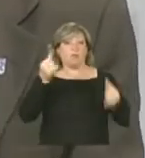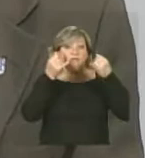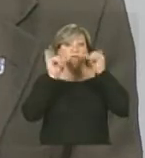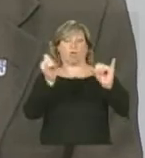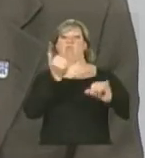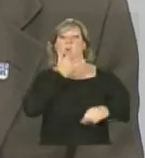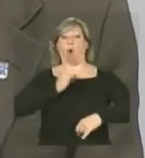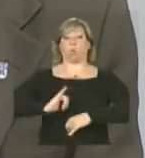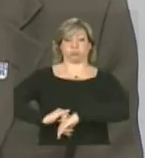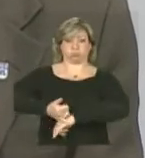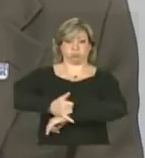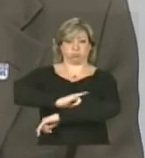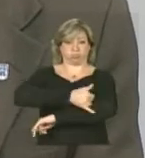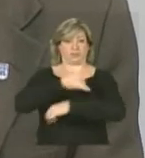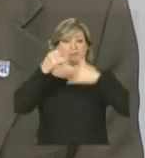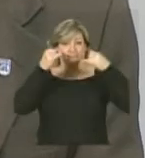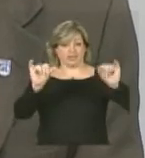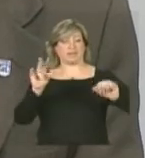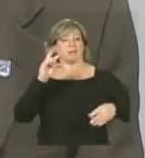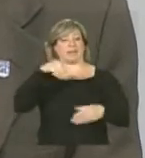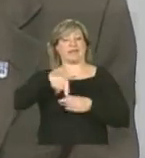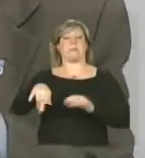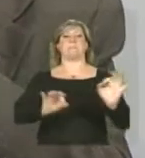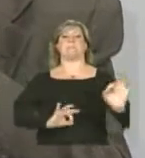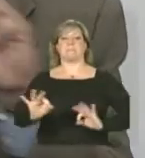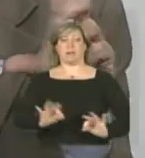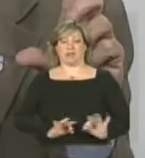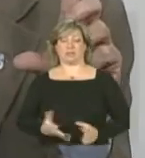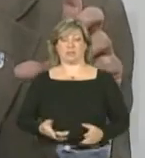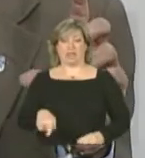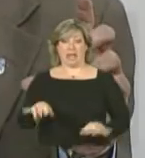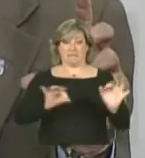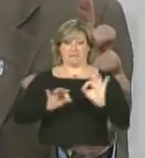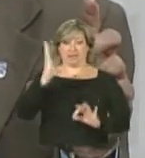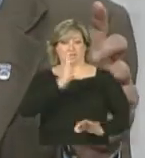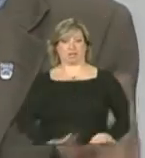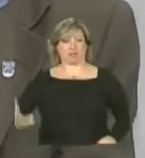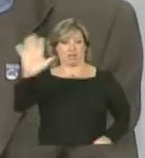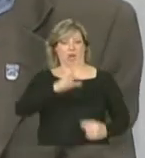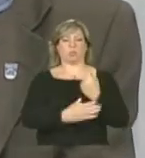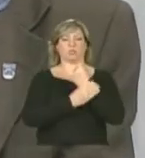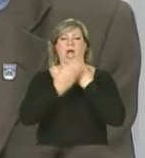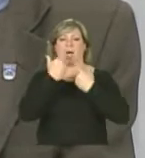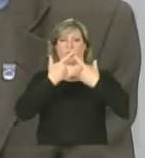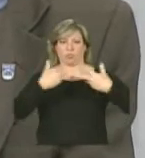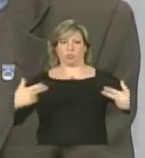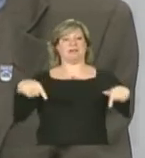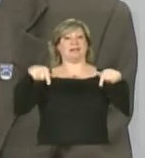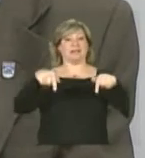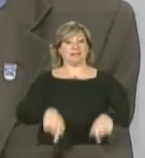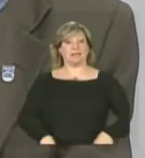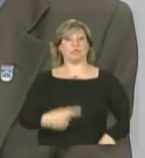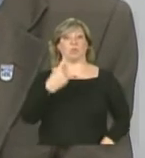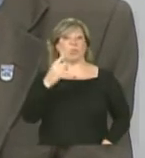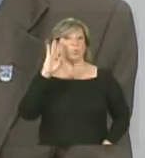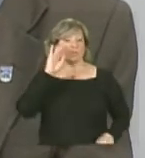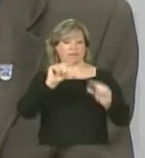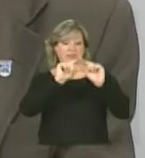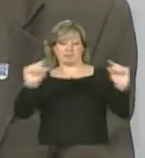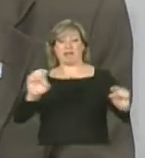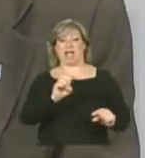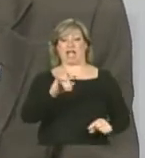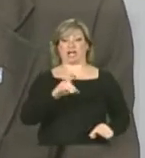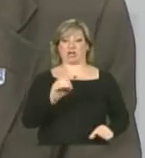Plano Nacional de Segurança Alimentar Nacional. E como o Plano Nacional de Segurança Alimentar Nacional é um dos eixos e terá um